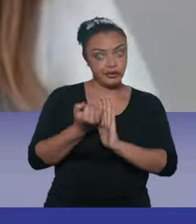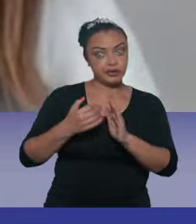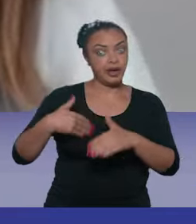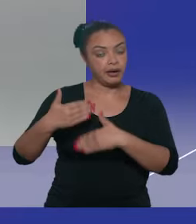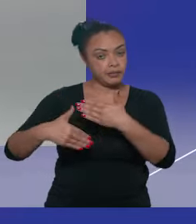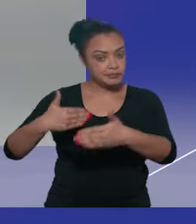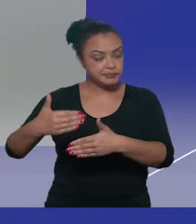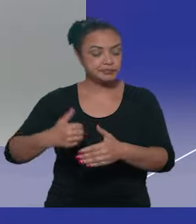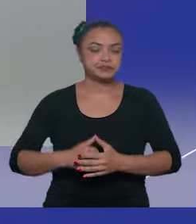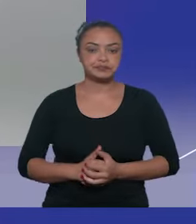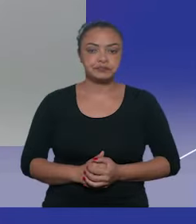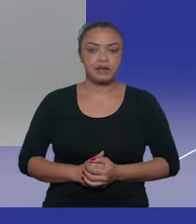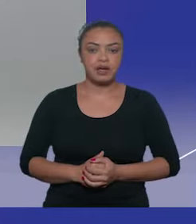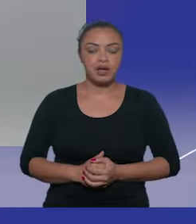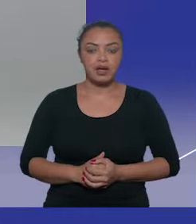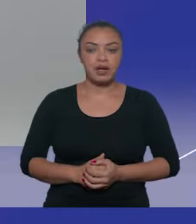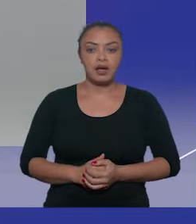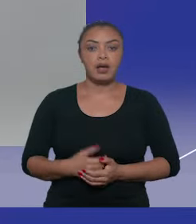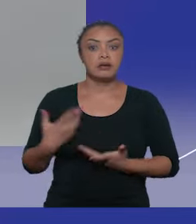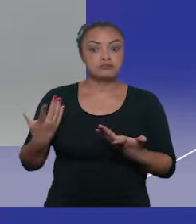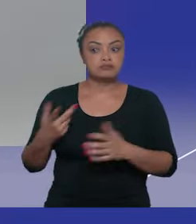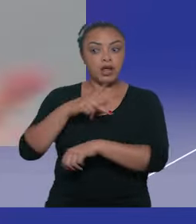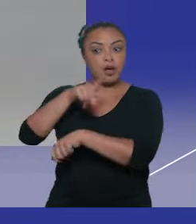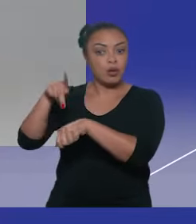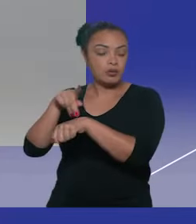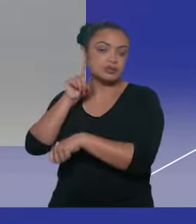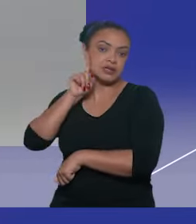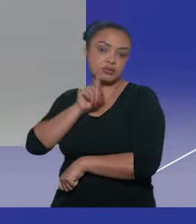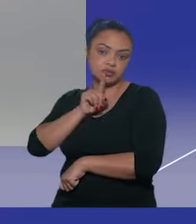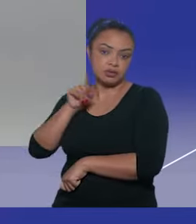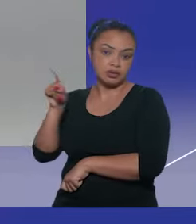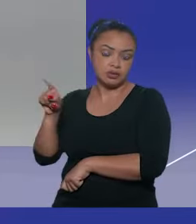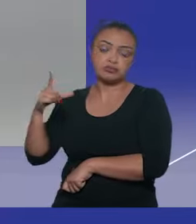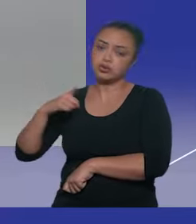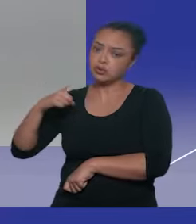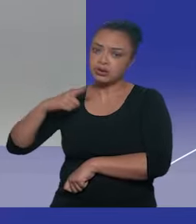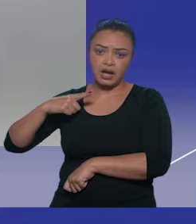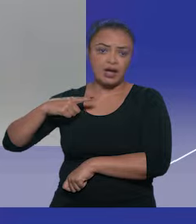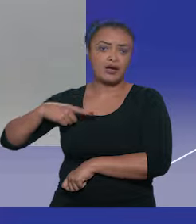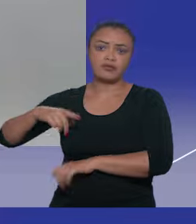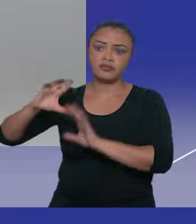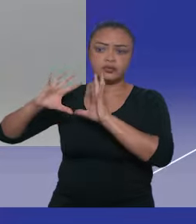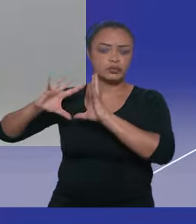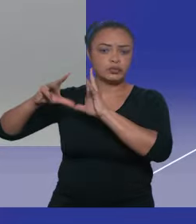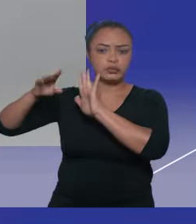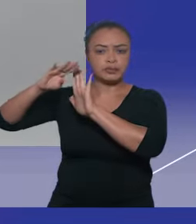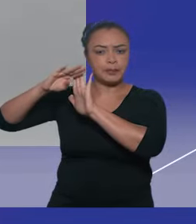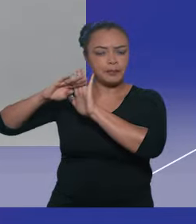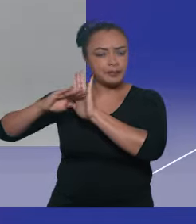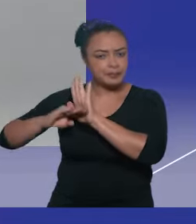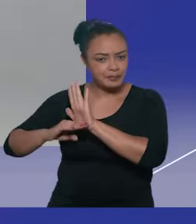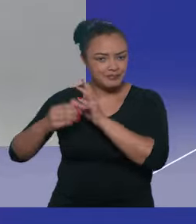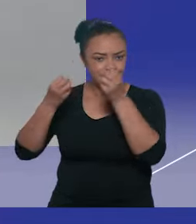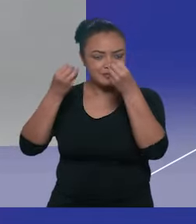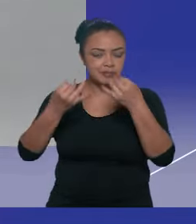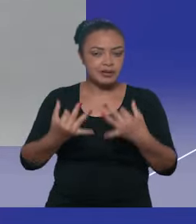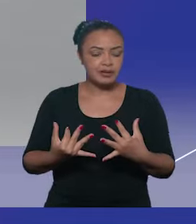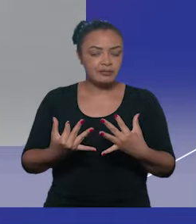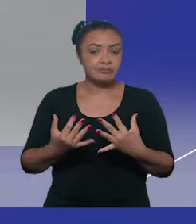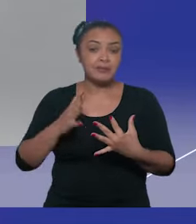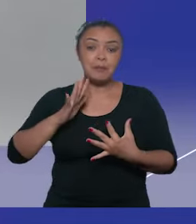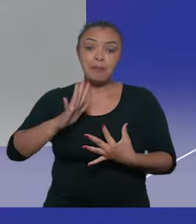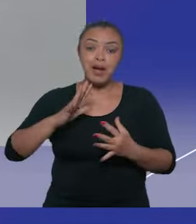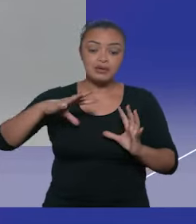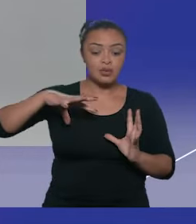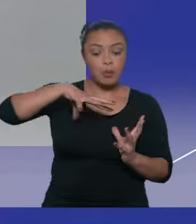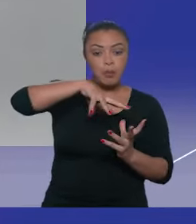né? Os Estados Unidos passaram por todas essas fases em conjunto. Aliás, você falou, são várias perguntas, mas o